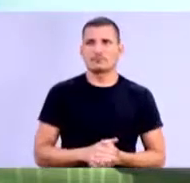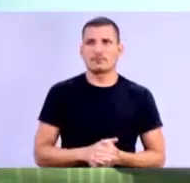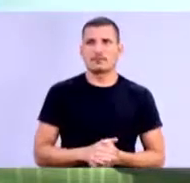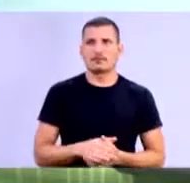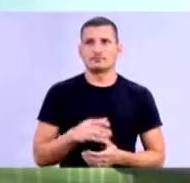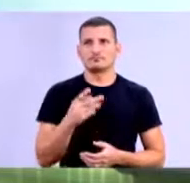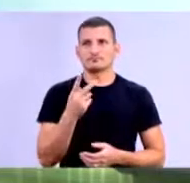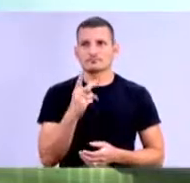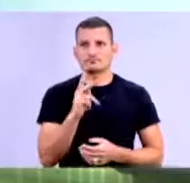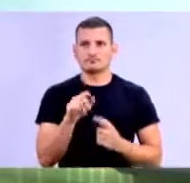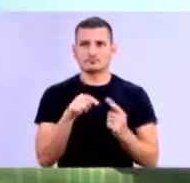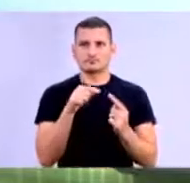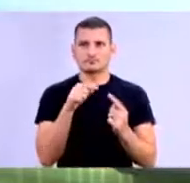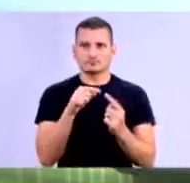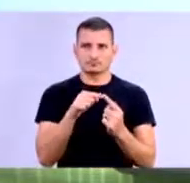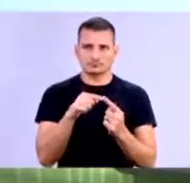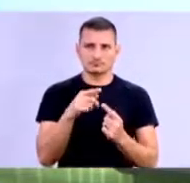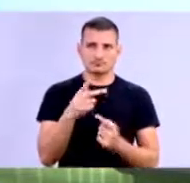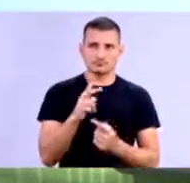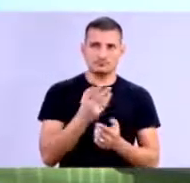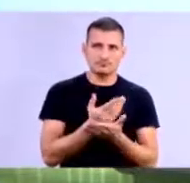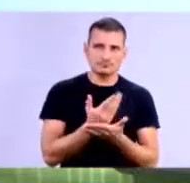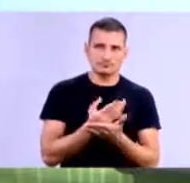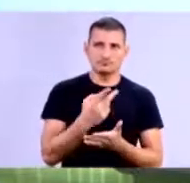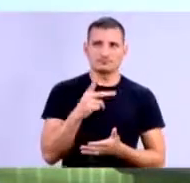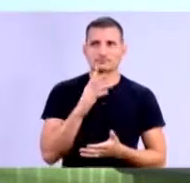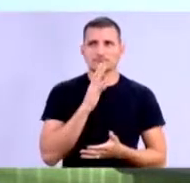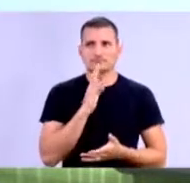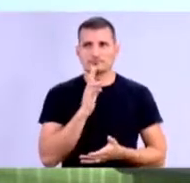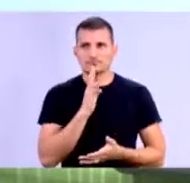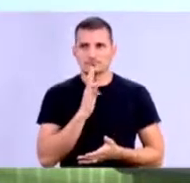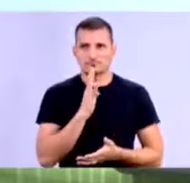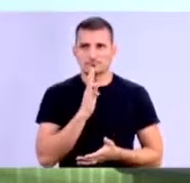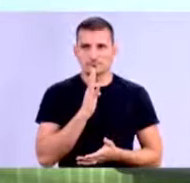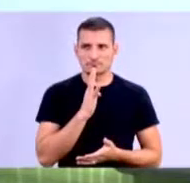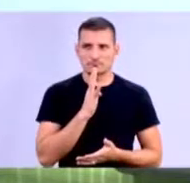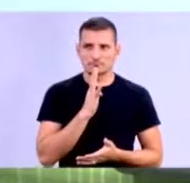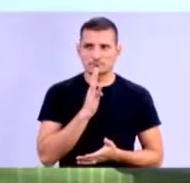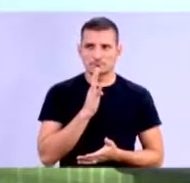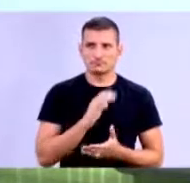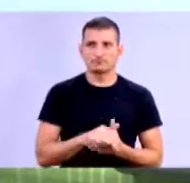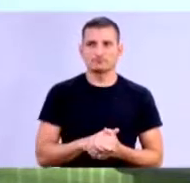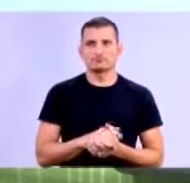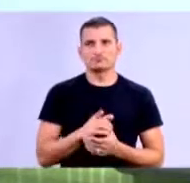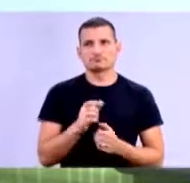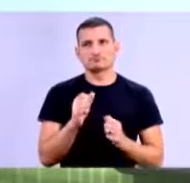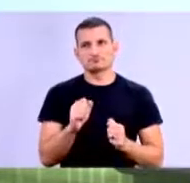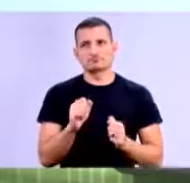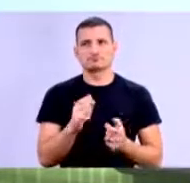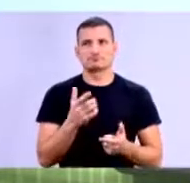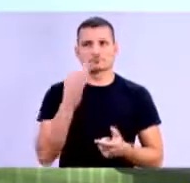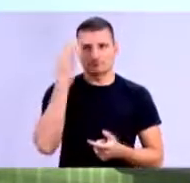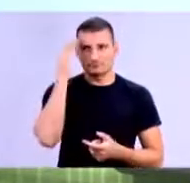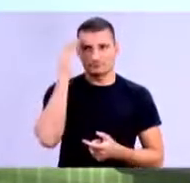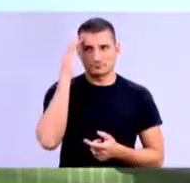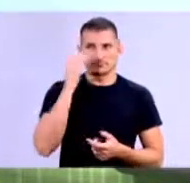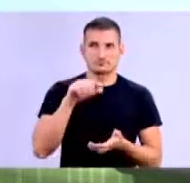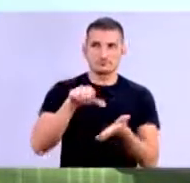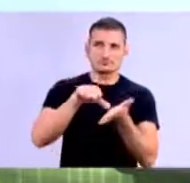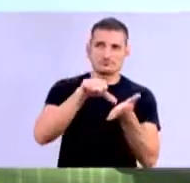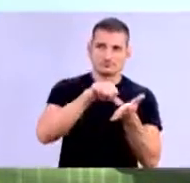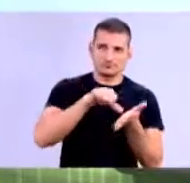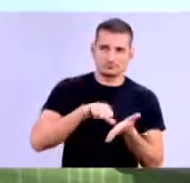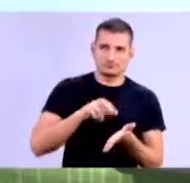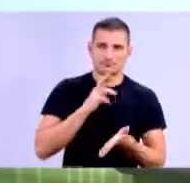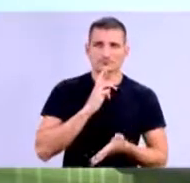ao teu objetivo, ao teu estudo, ao teu conhecimento, né? Então, você pode entender dessa forma. Os polos